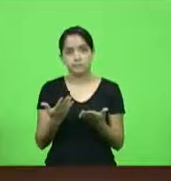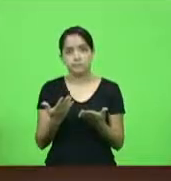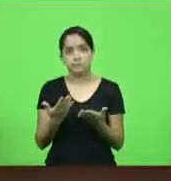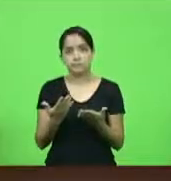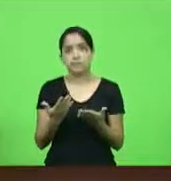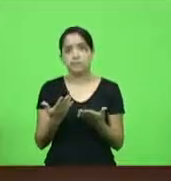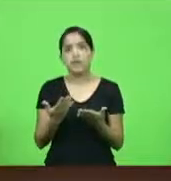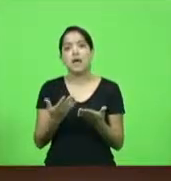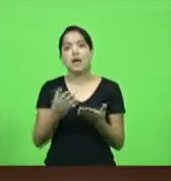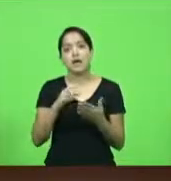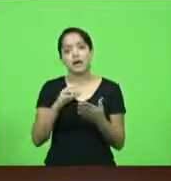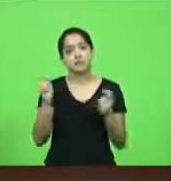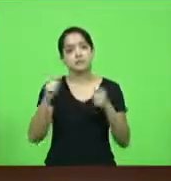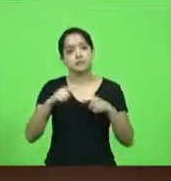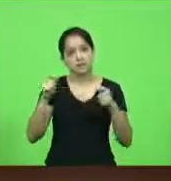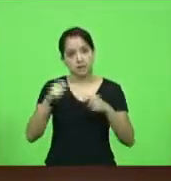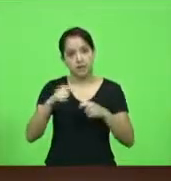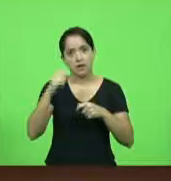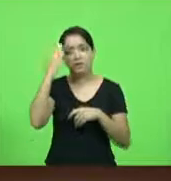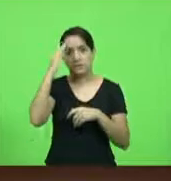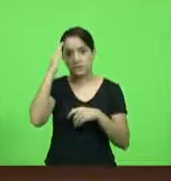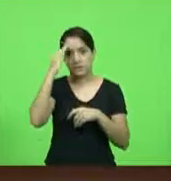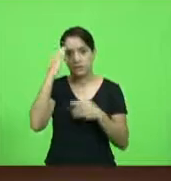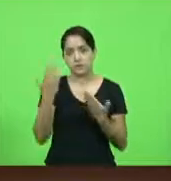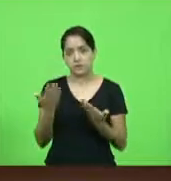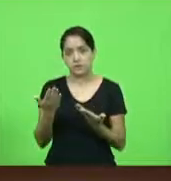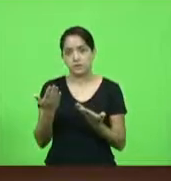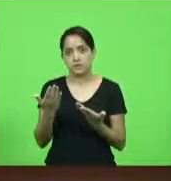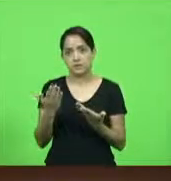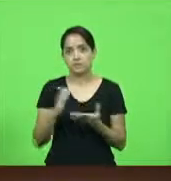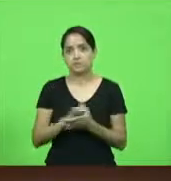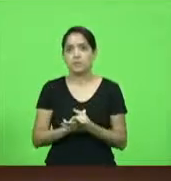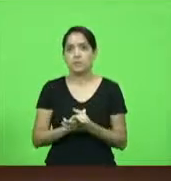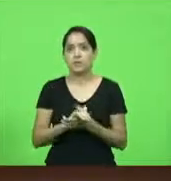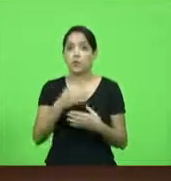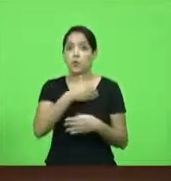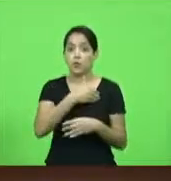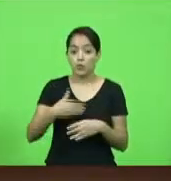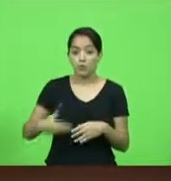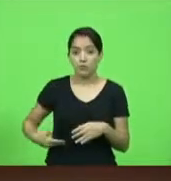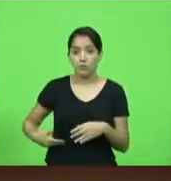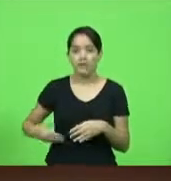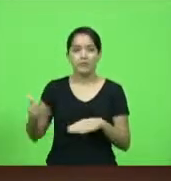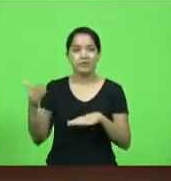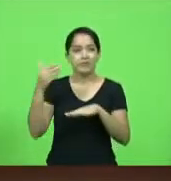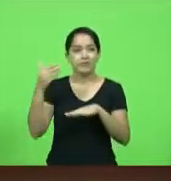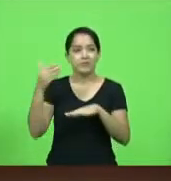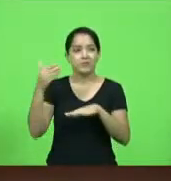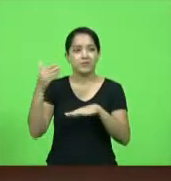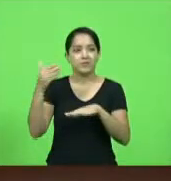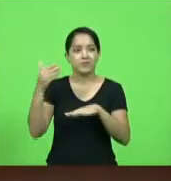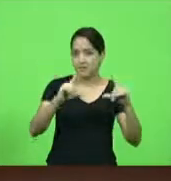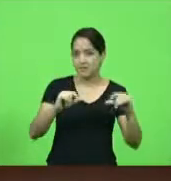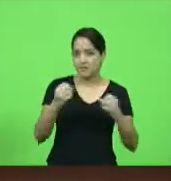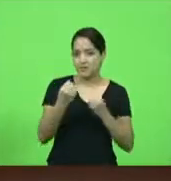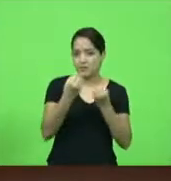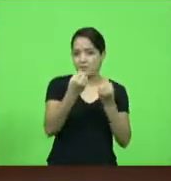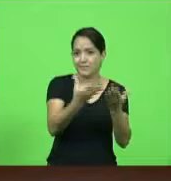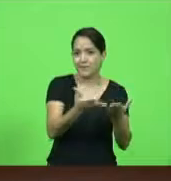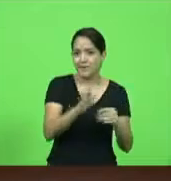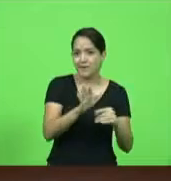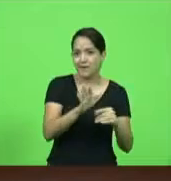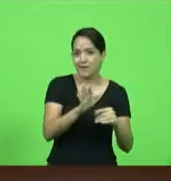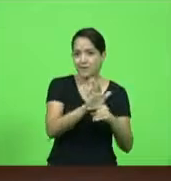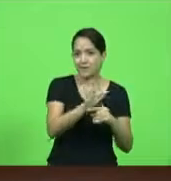aí sim a gente compreenderia o governo ir em Brasília e oferecer